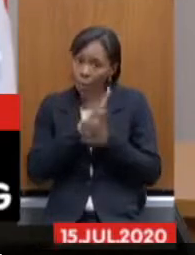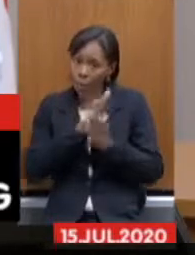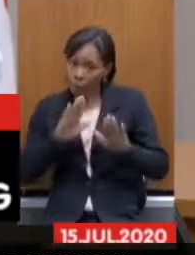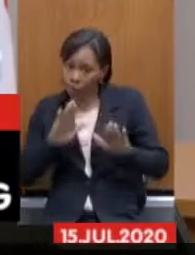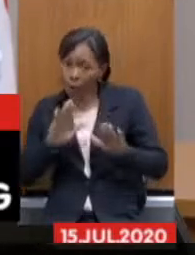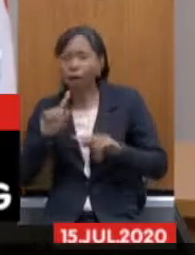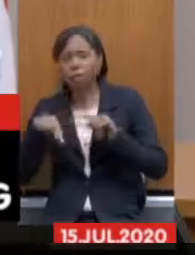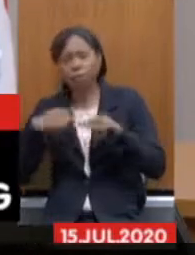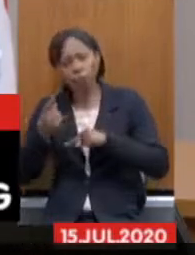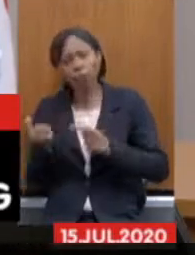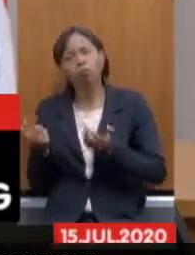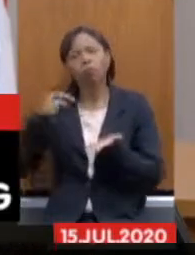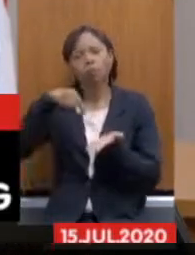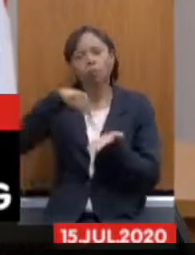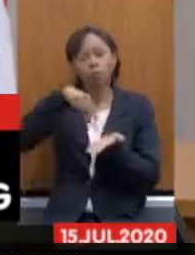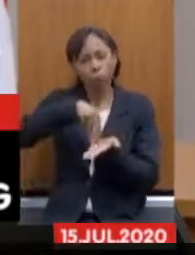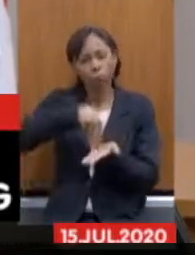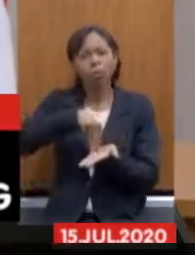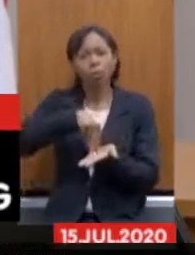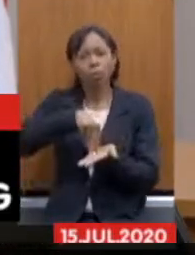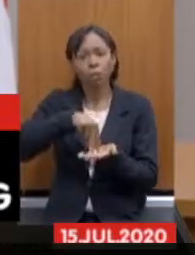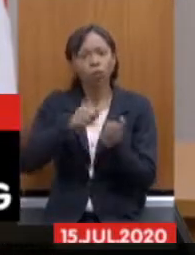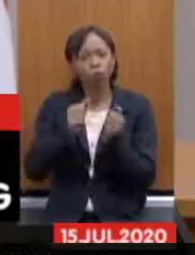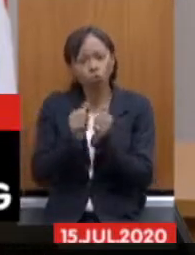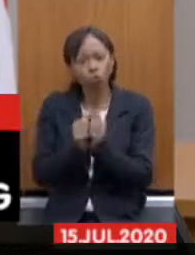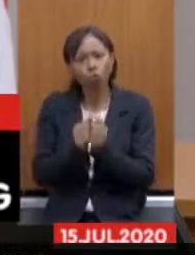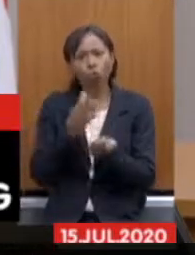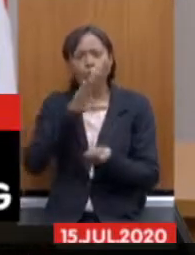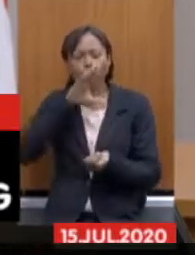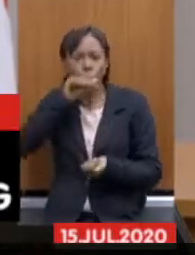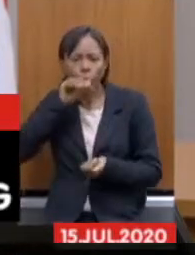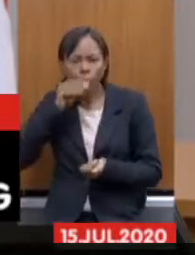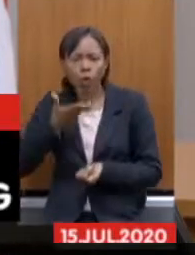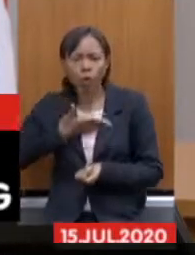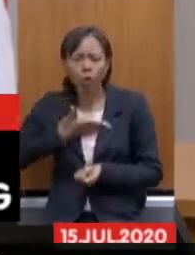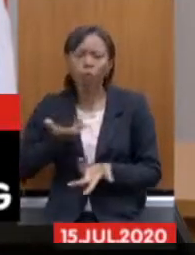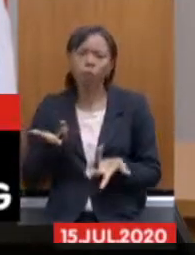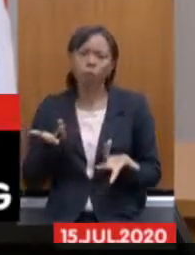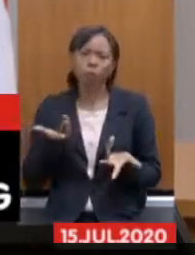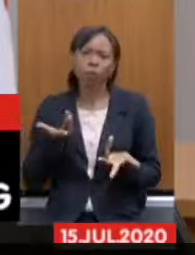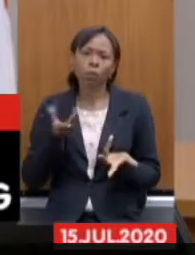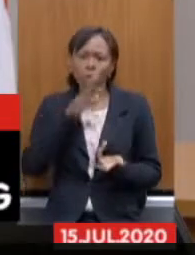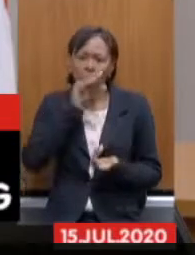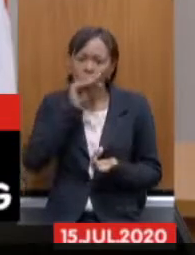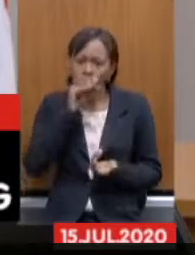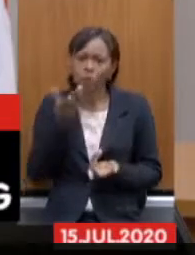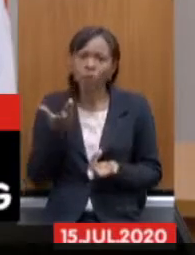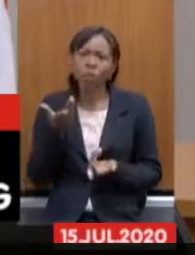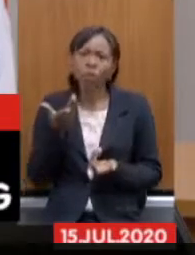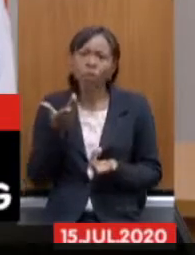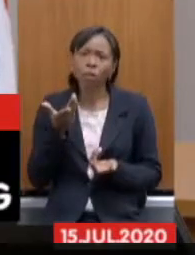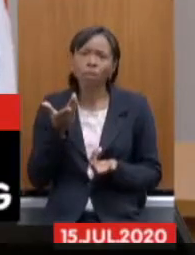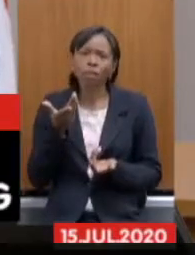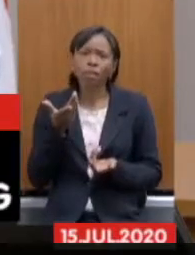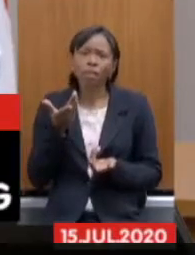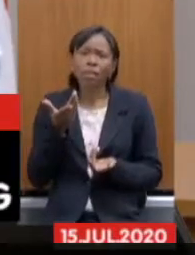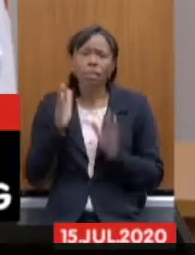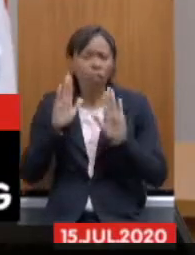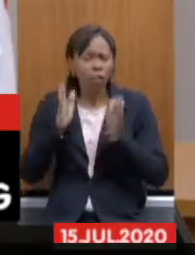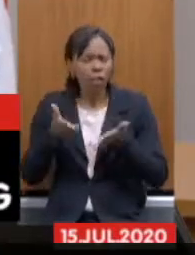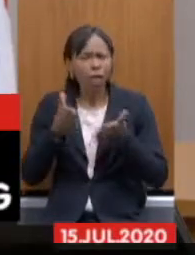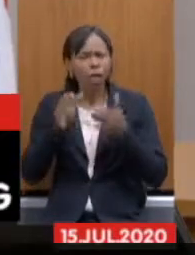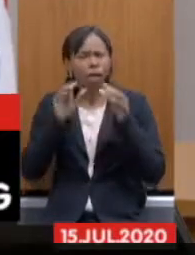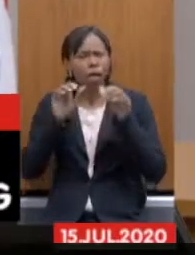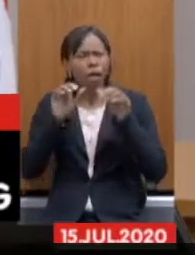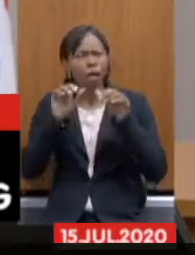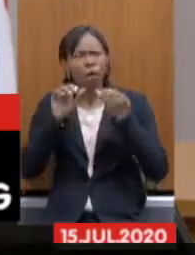estar aqui com os meus colegas servidores já tirado em uma